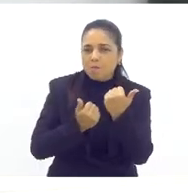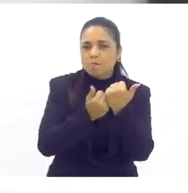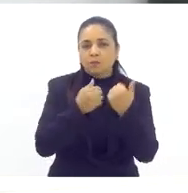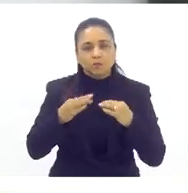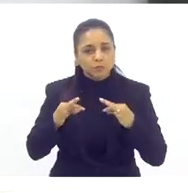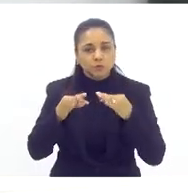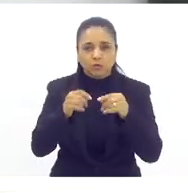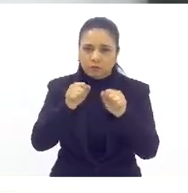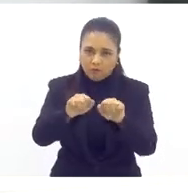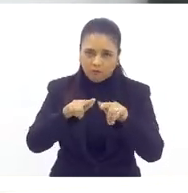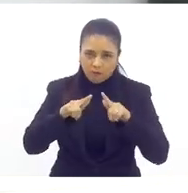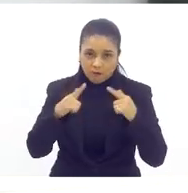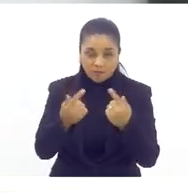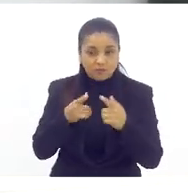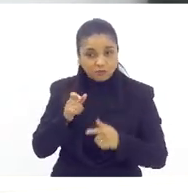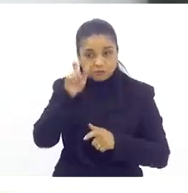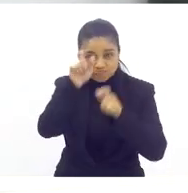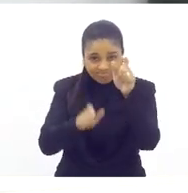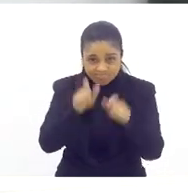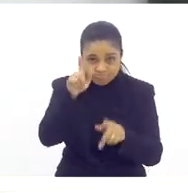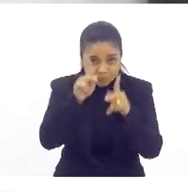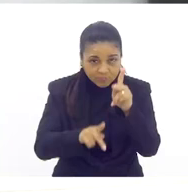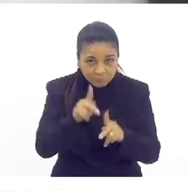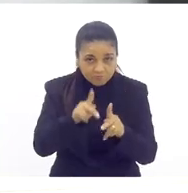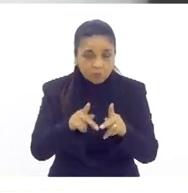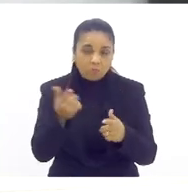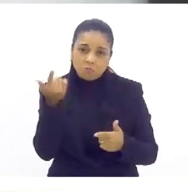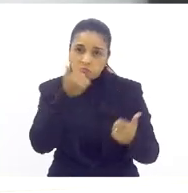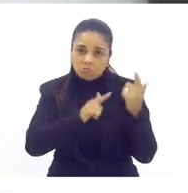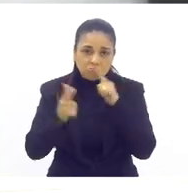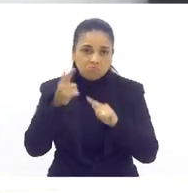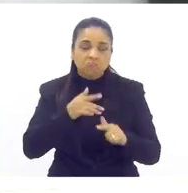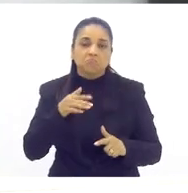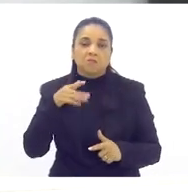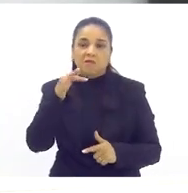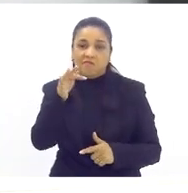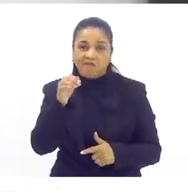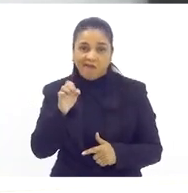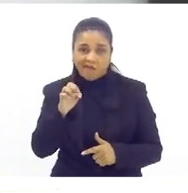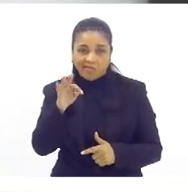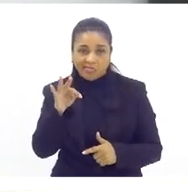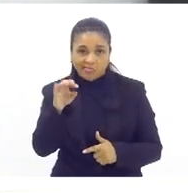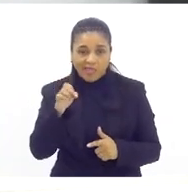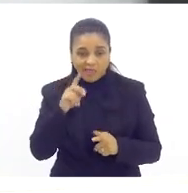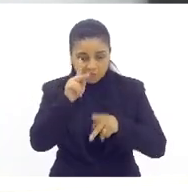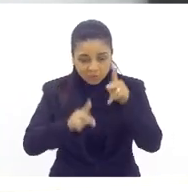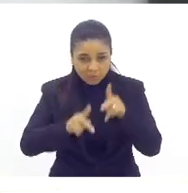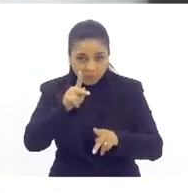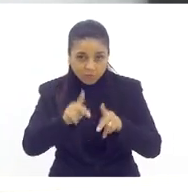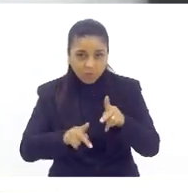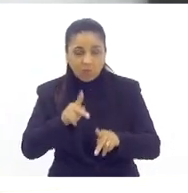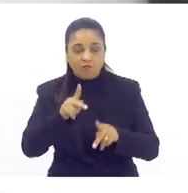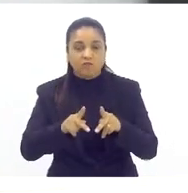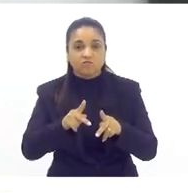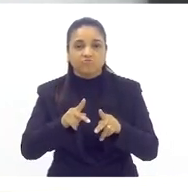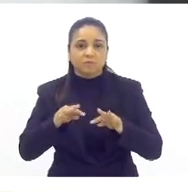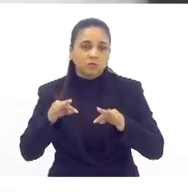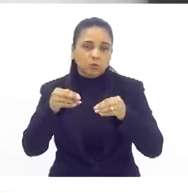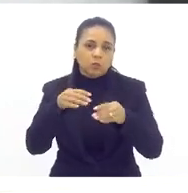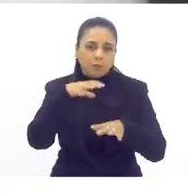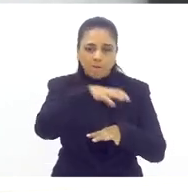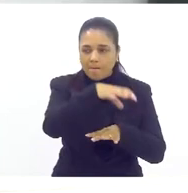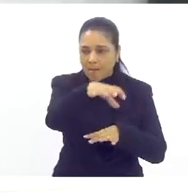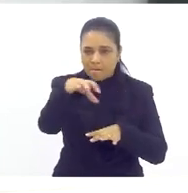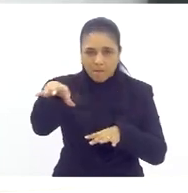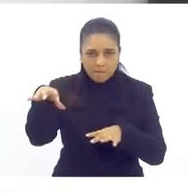vocês para que a gente Garanta efetivamente uma Faetec para o público para o povo em todas as